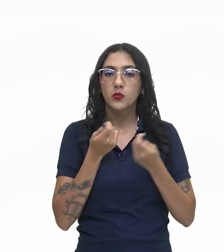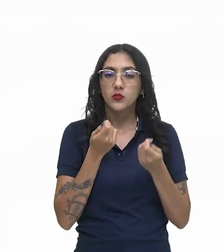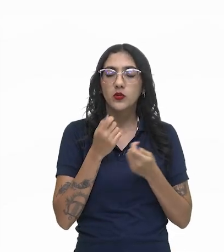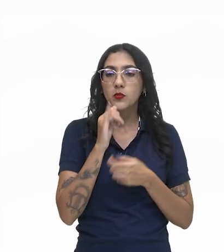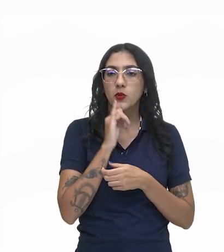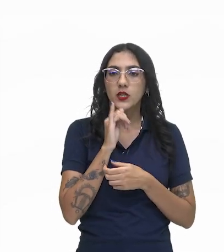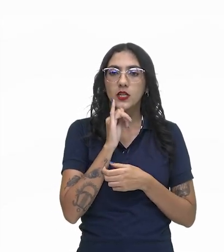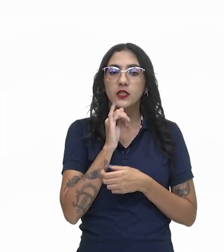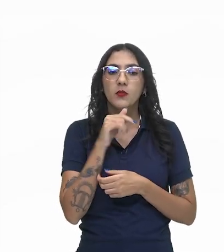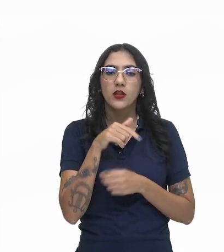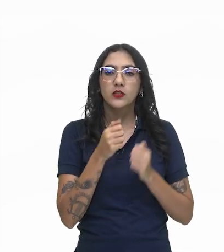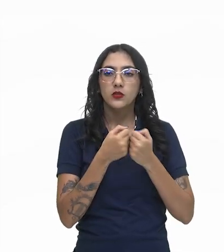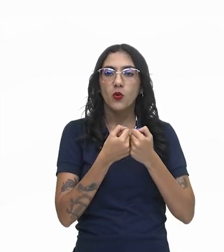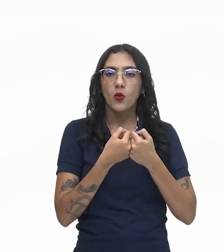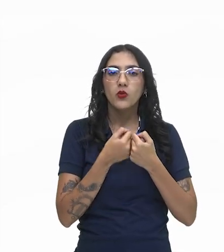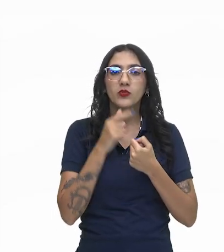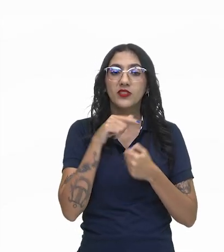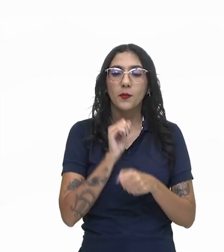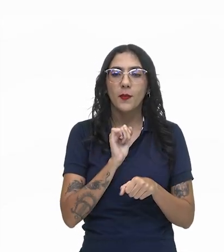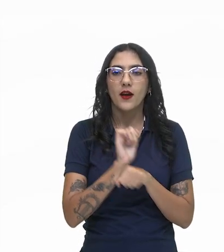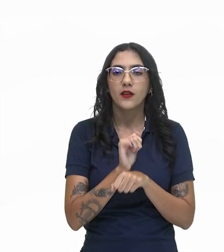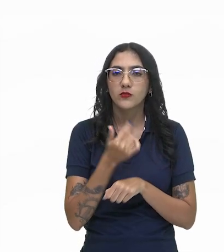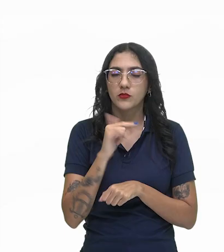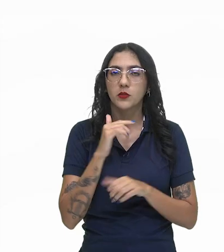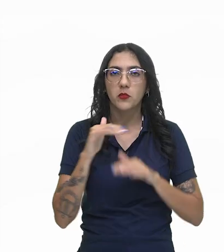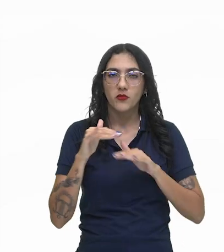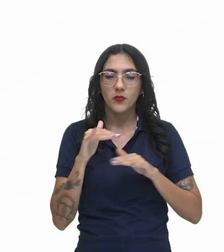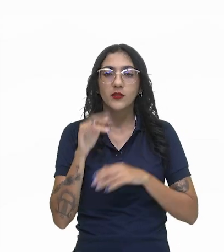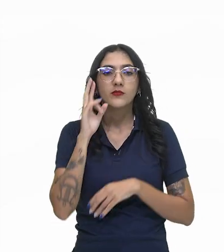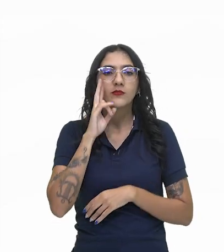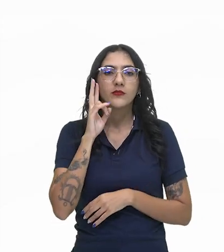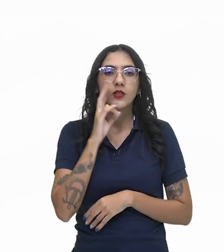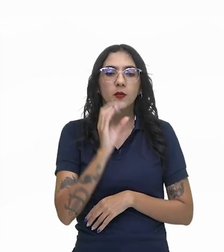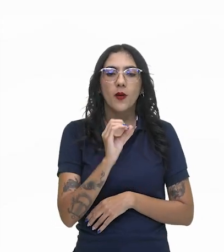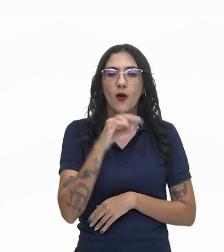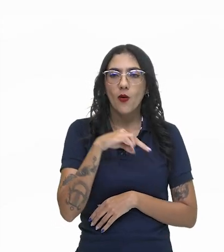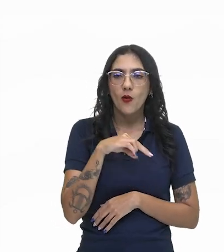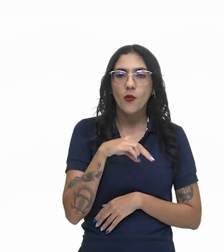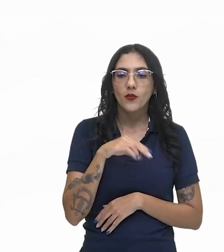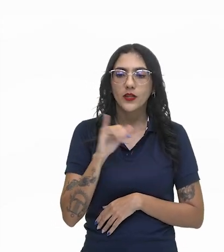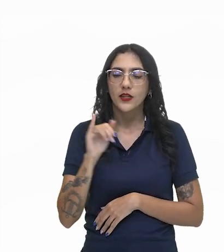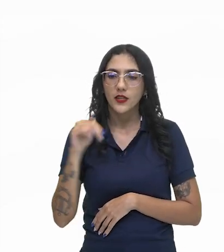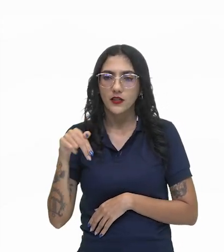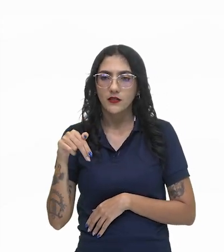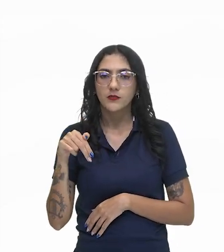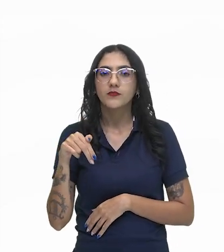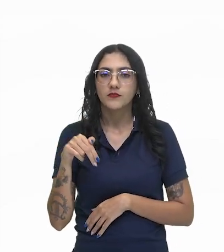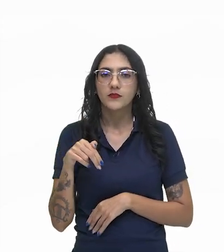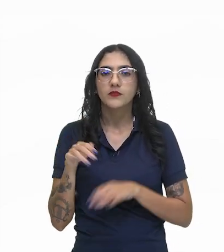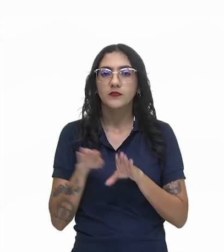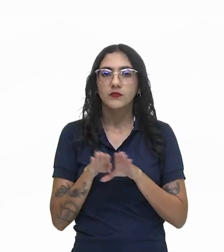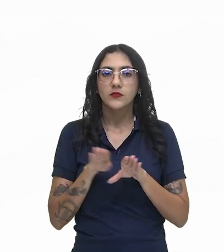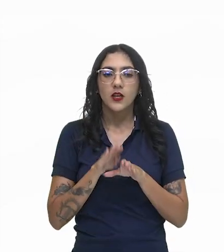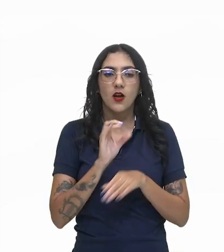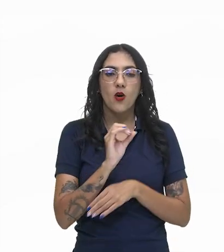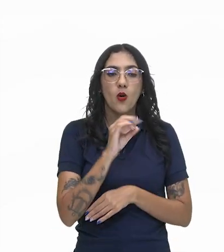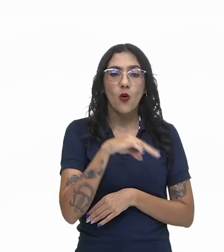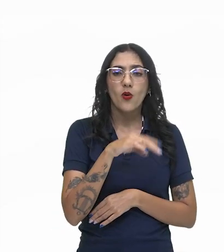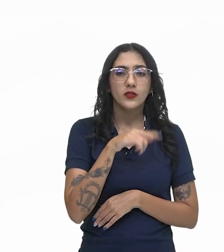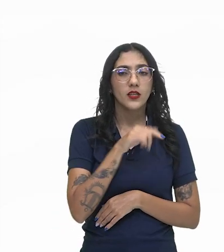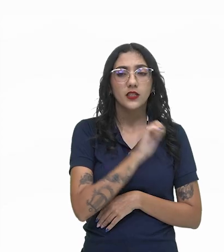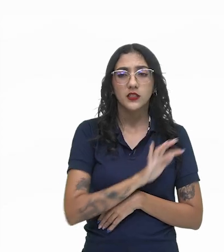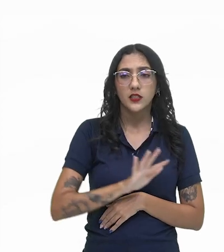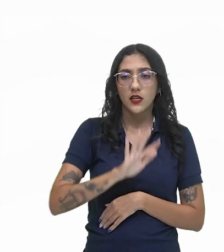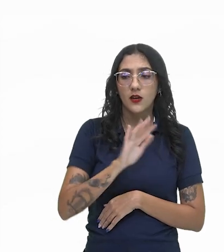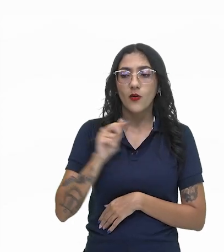ônibus está parado, ele não está em movimento. Lembra da regra? On the bus, in the bus. Pois é, on the bus é mais geral,